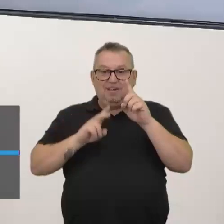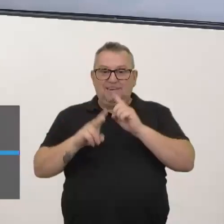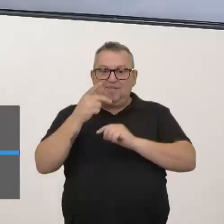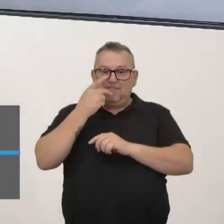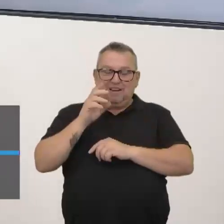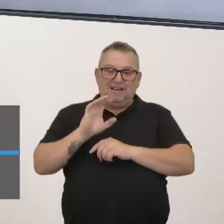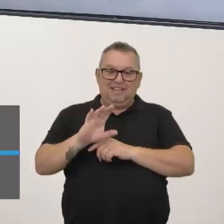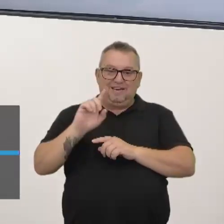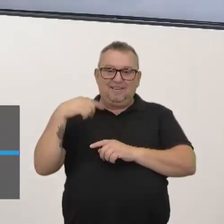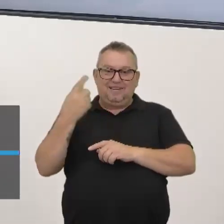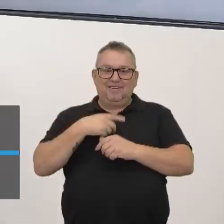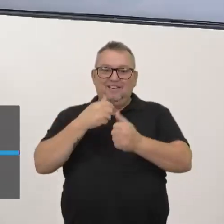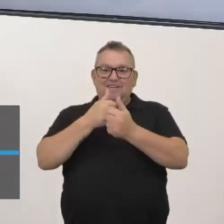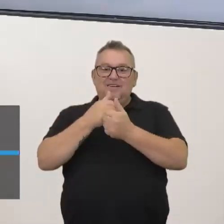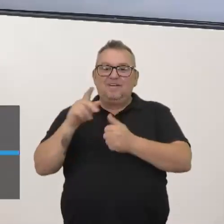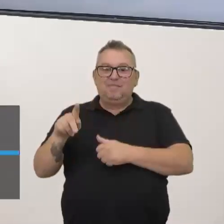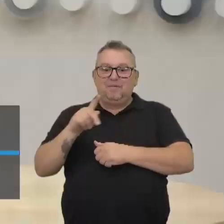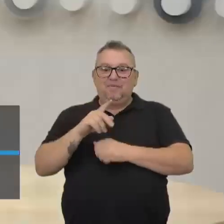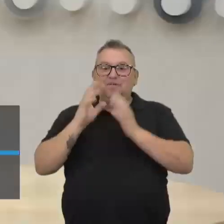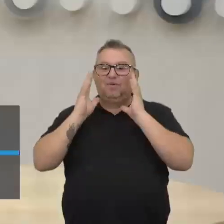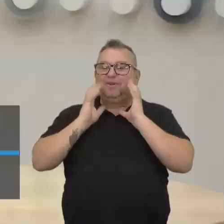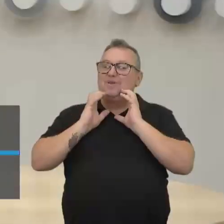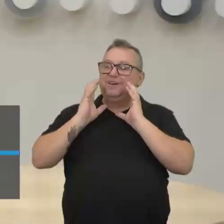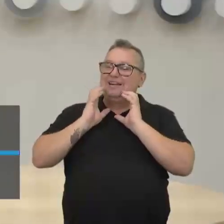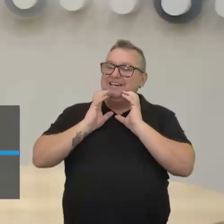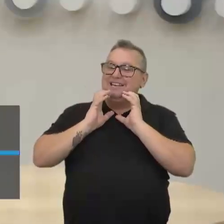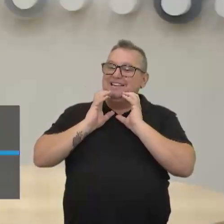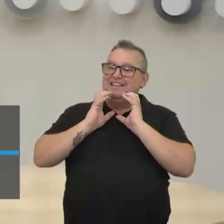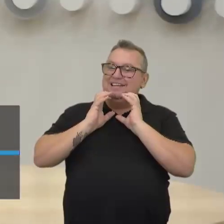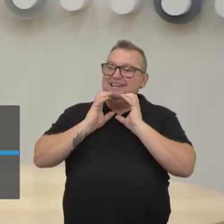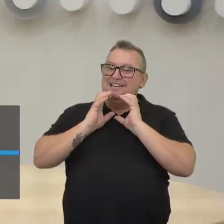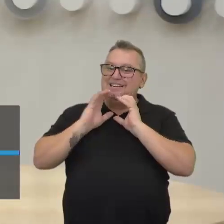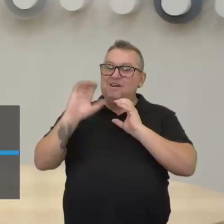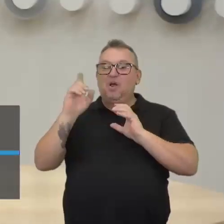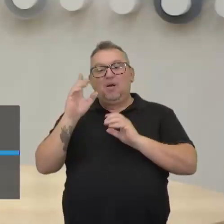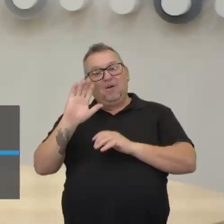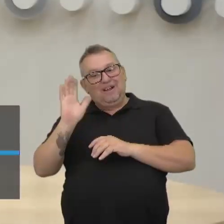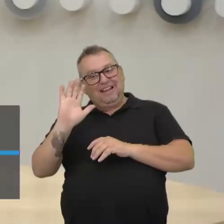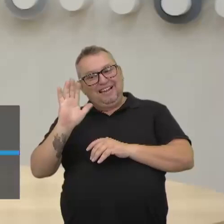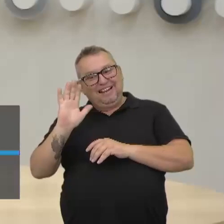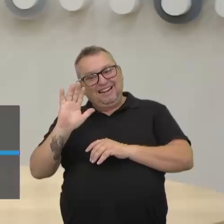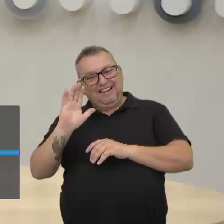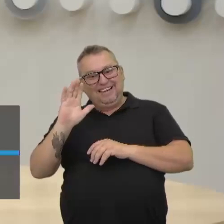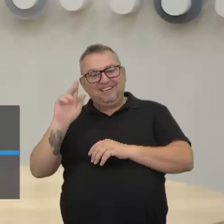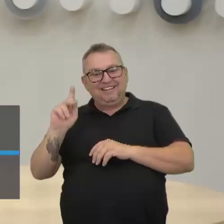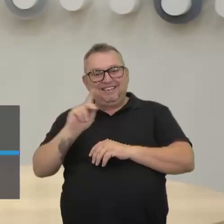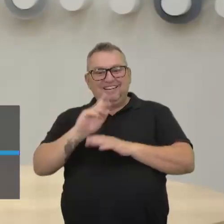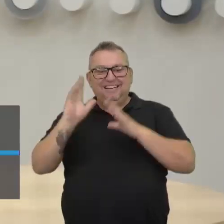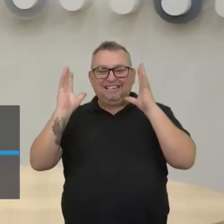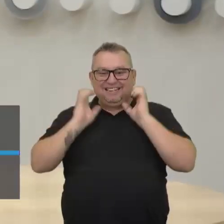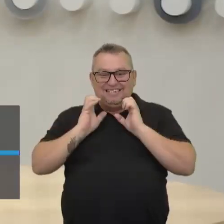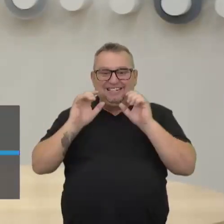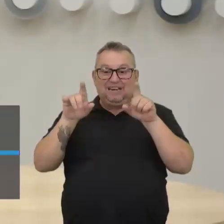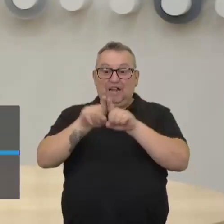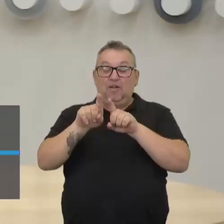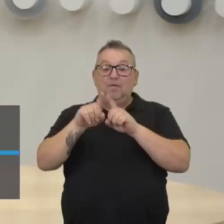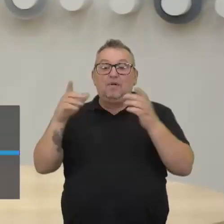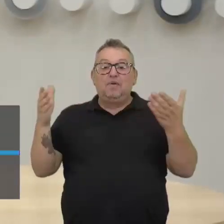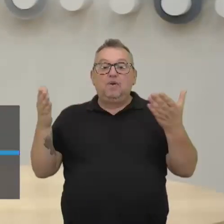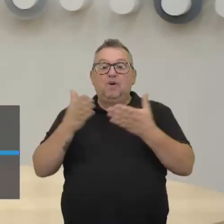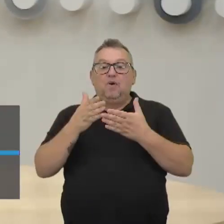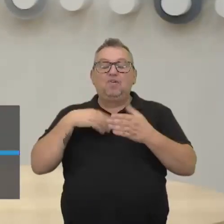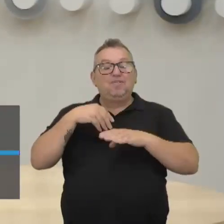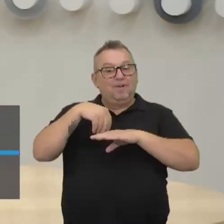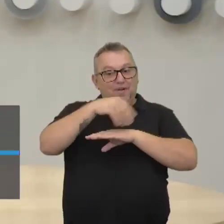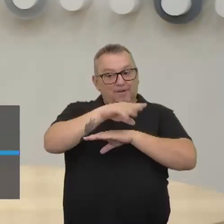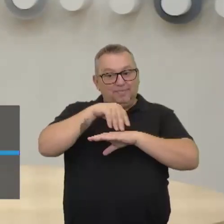assim, para nos acompanhar o professor Tony. Oi, Tony. Olá, eu sou o Tony, sou professor de matemática e hoje eu vou ser o seu